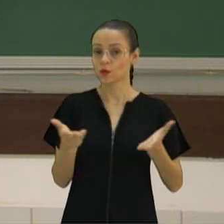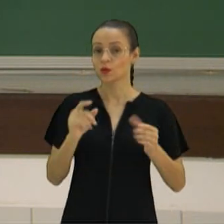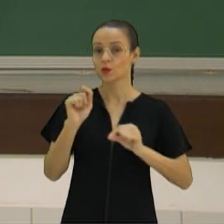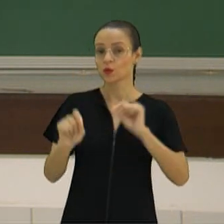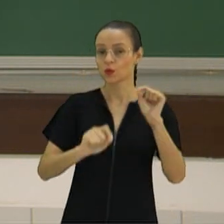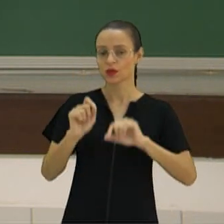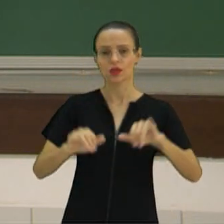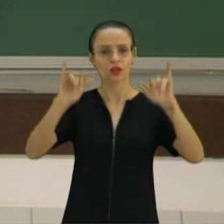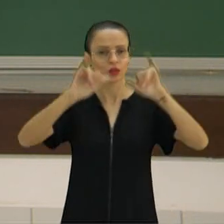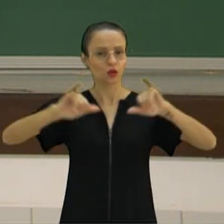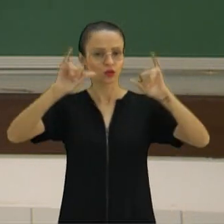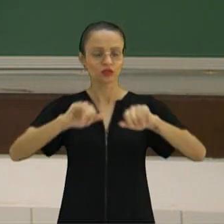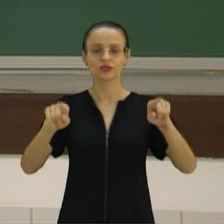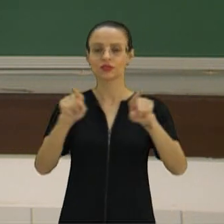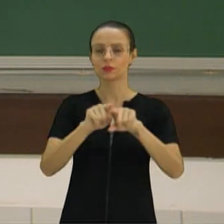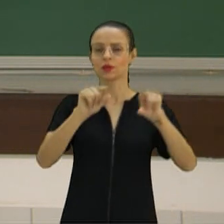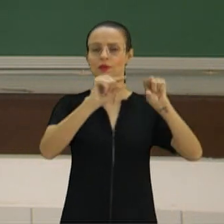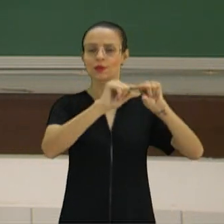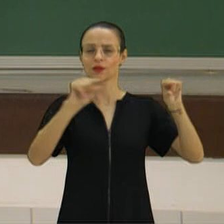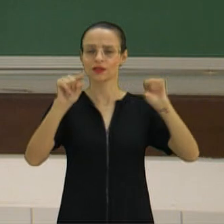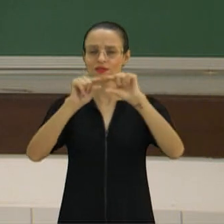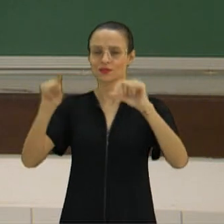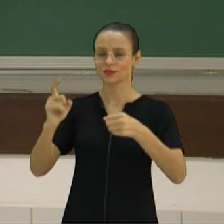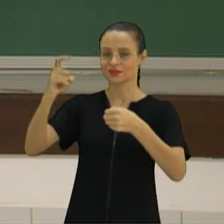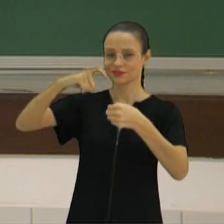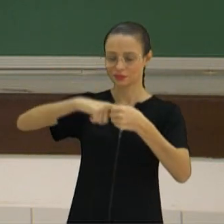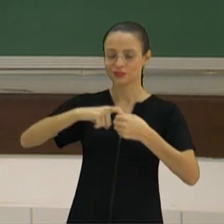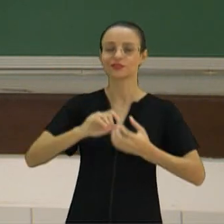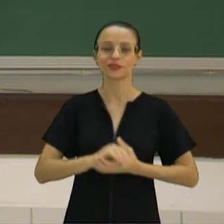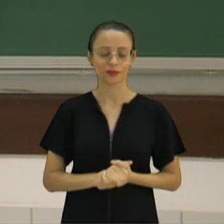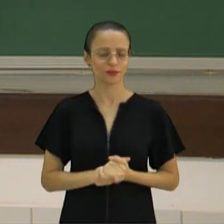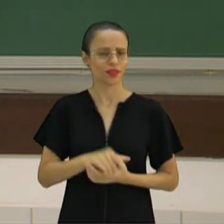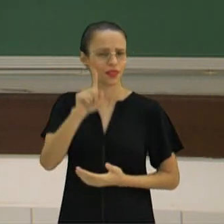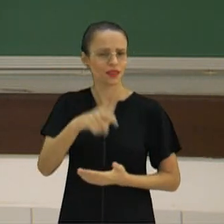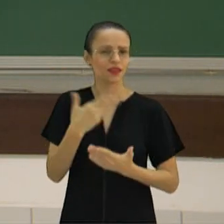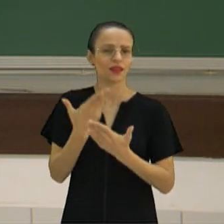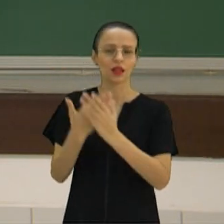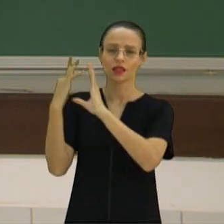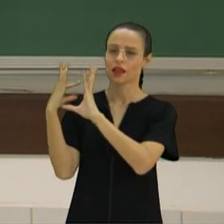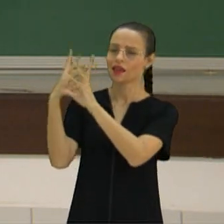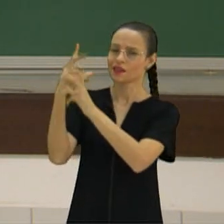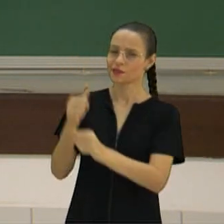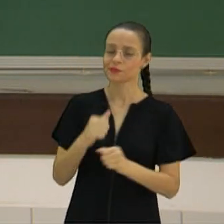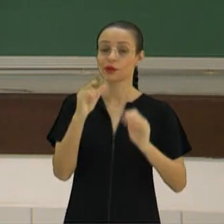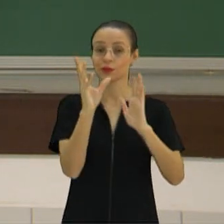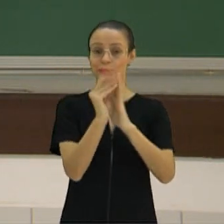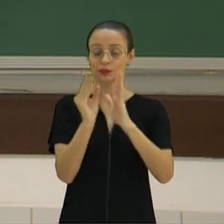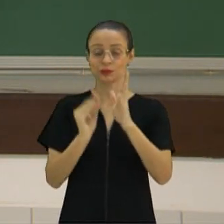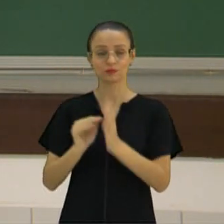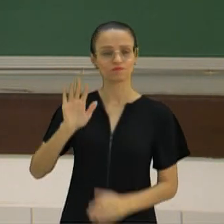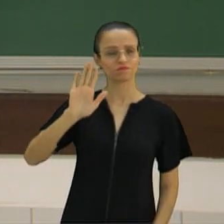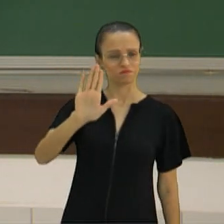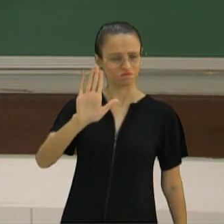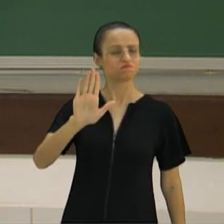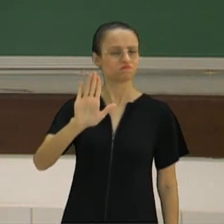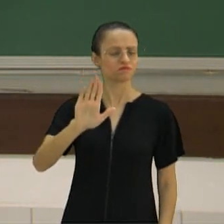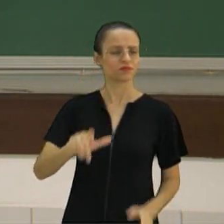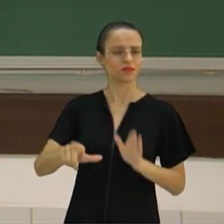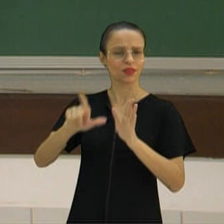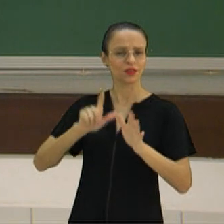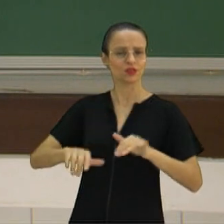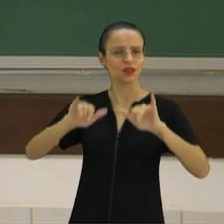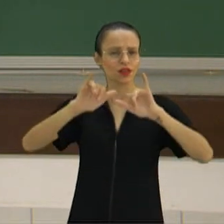notícia e oração subordinada, isso mesmo, aula de retomada de conteúdo. Mas antes, vamos aos nossos